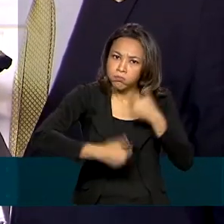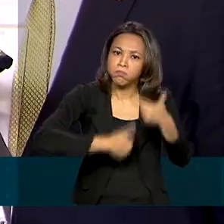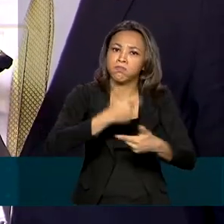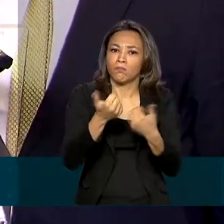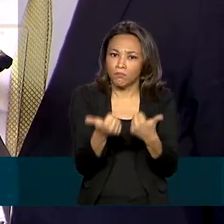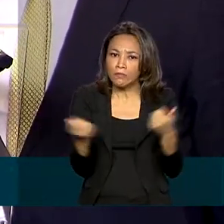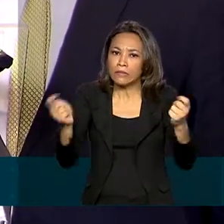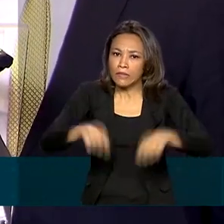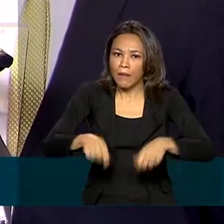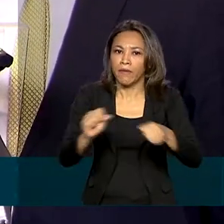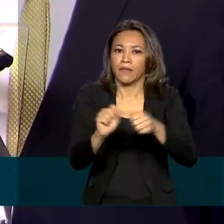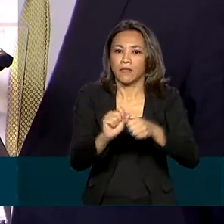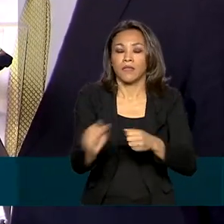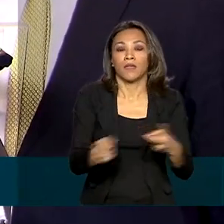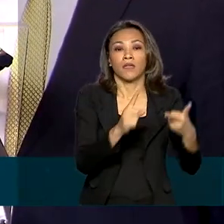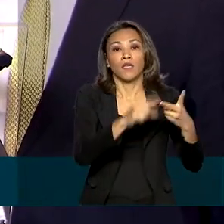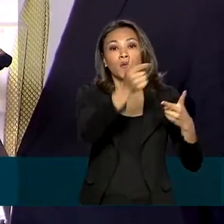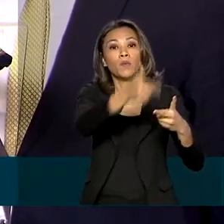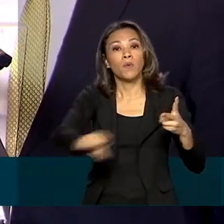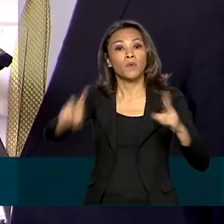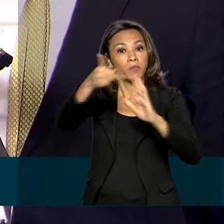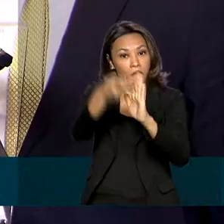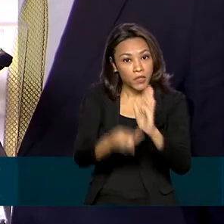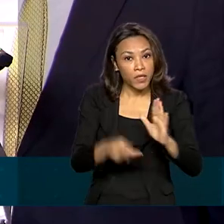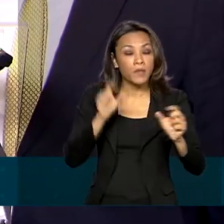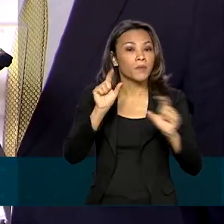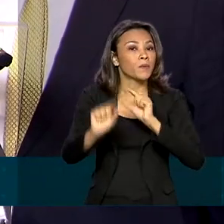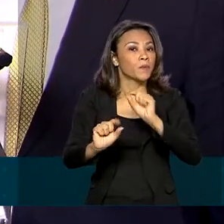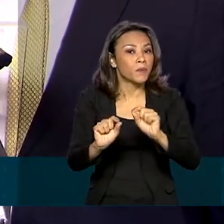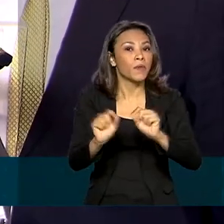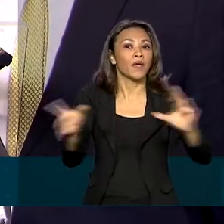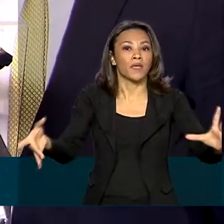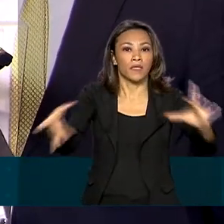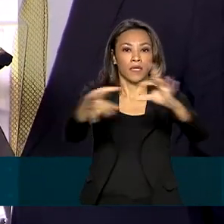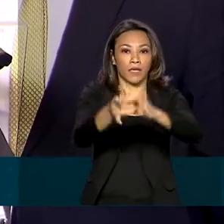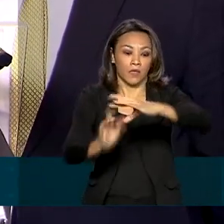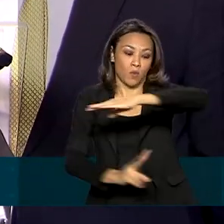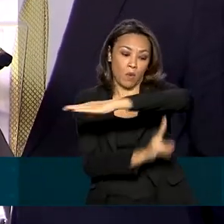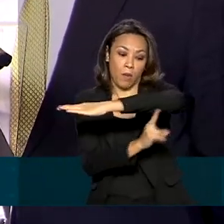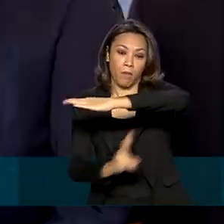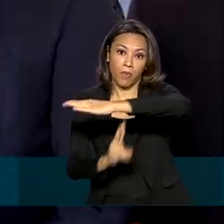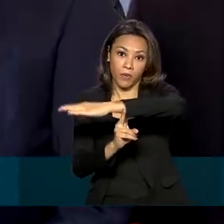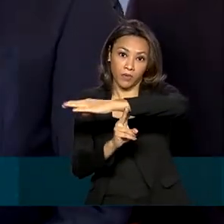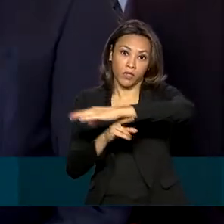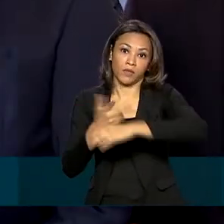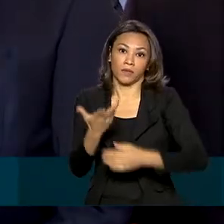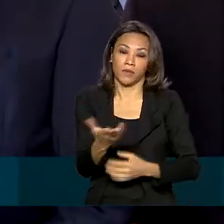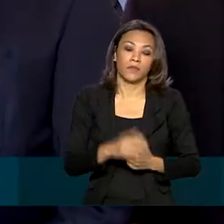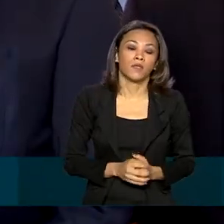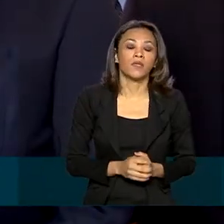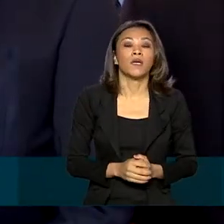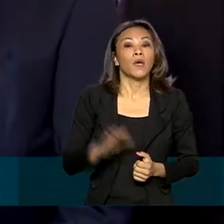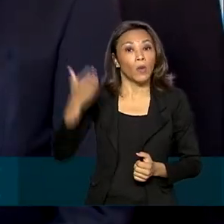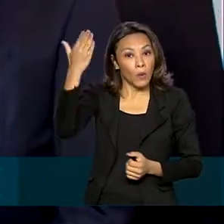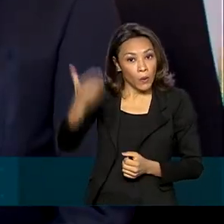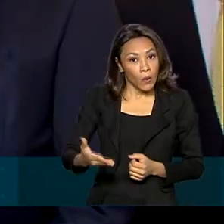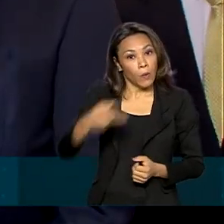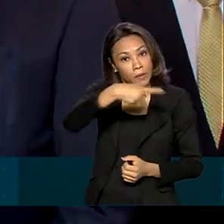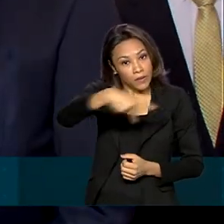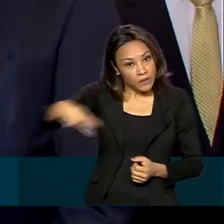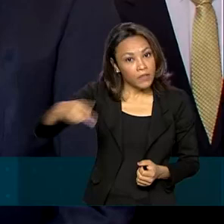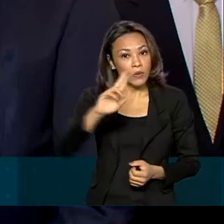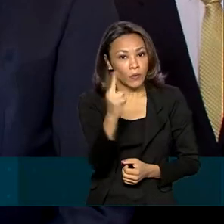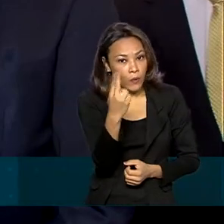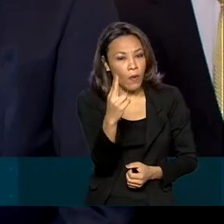fazer. E o segundo projeto de integração é a ponte do Jaguarão, a segunda ponte do Jaguarão. O presidente uruguaio disse